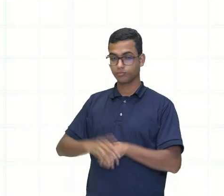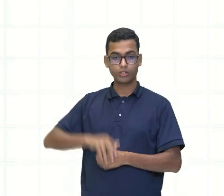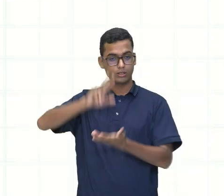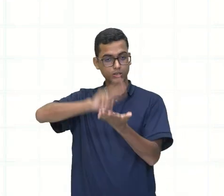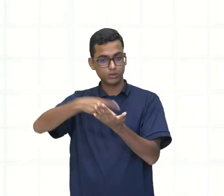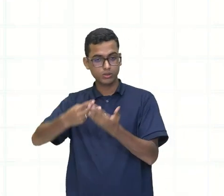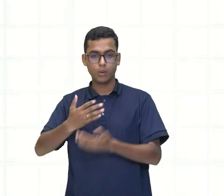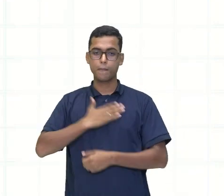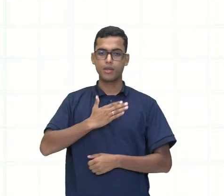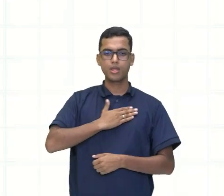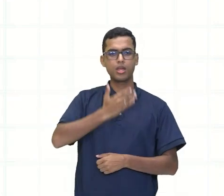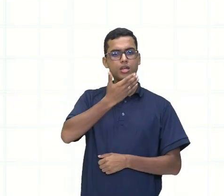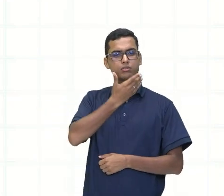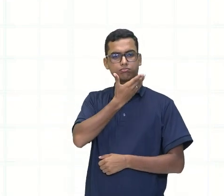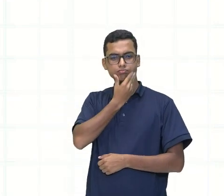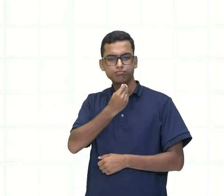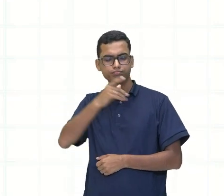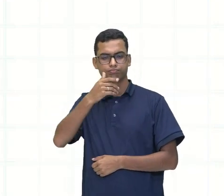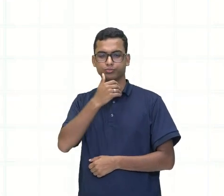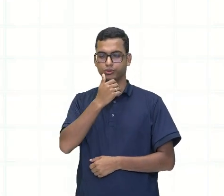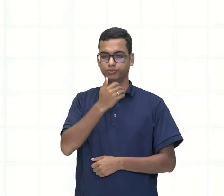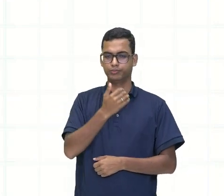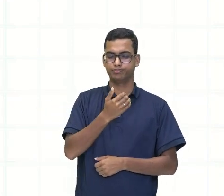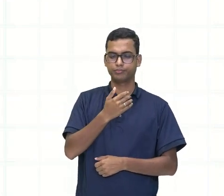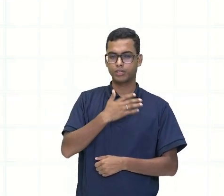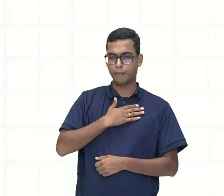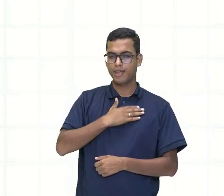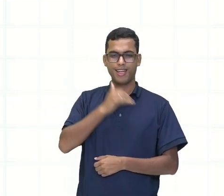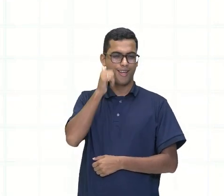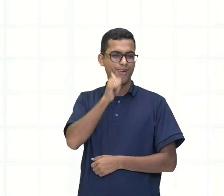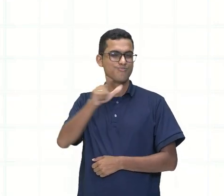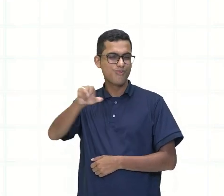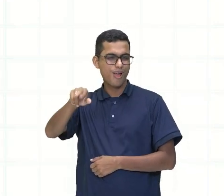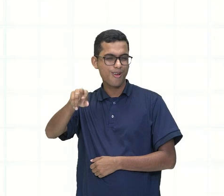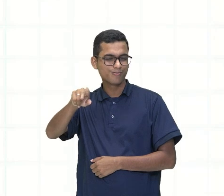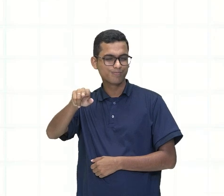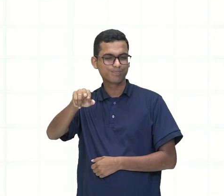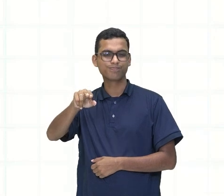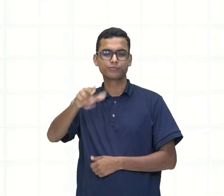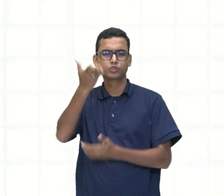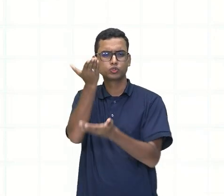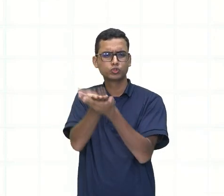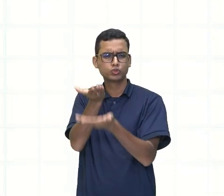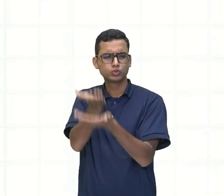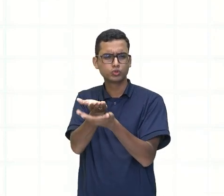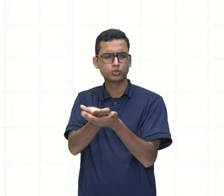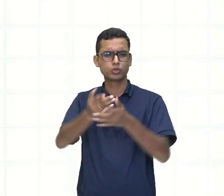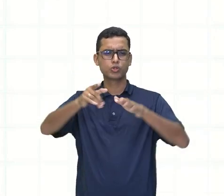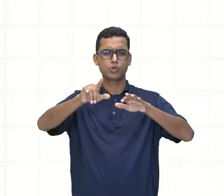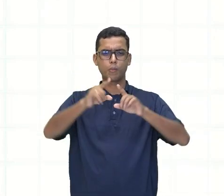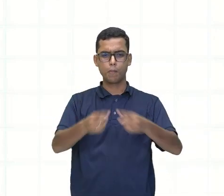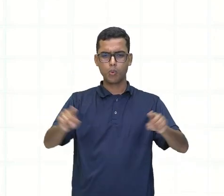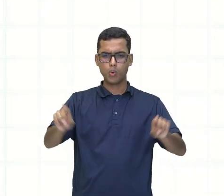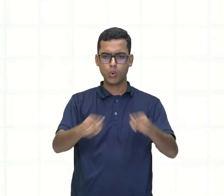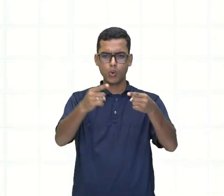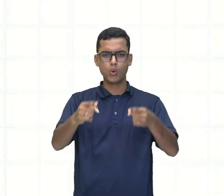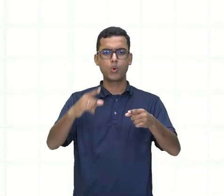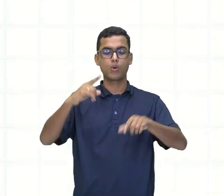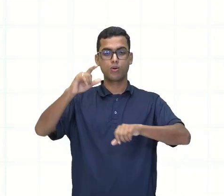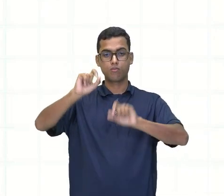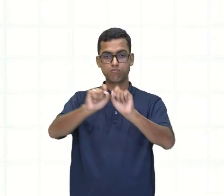toda. Então, aqui você observa a imagem, né, da garotinha. Ela está aqui ao piano, né? Playing the